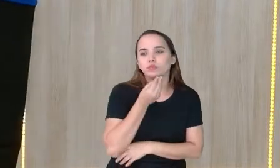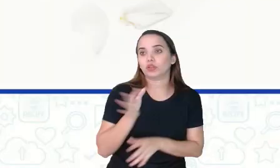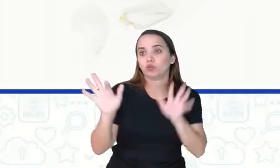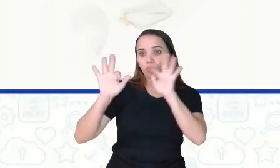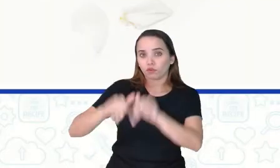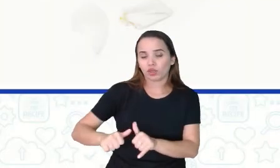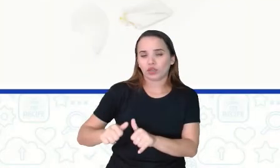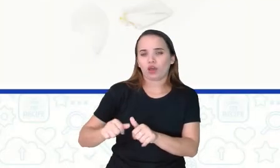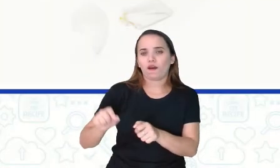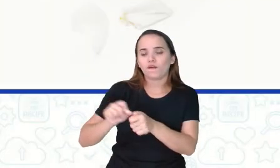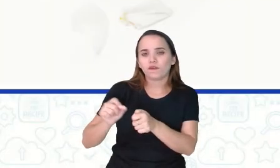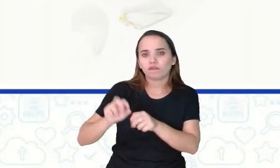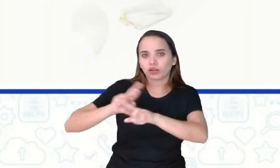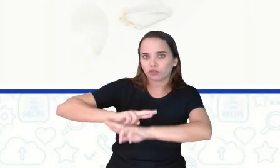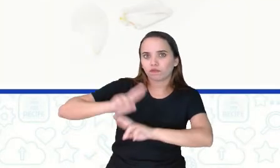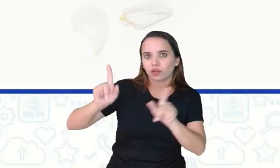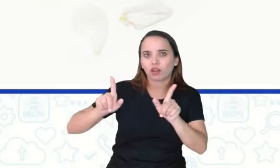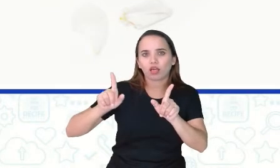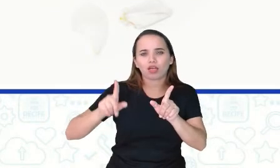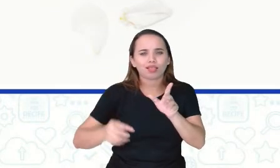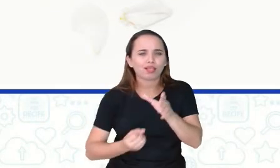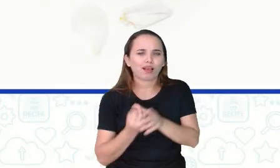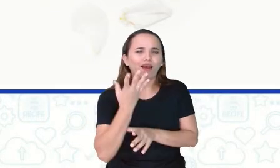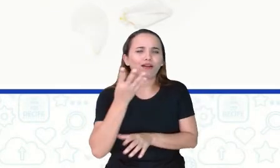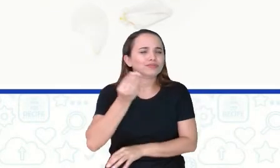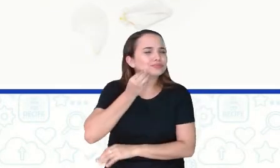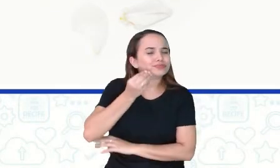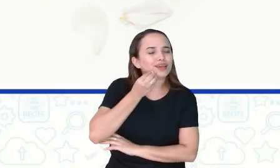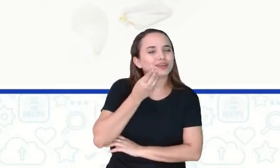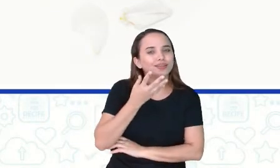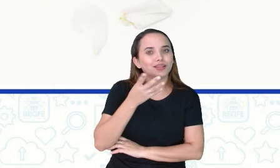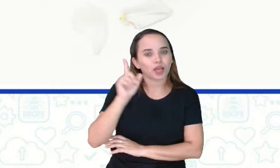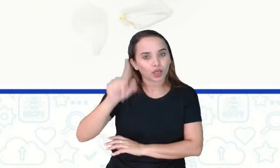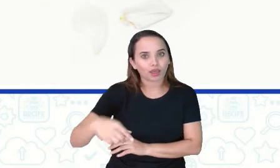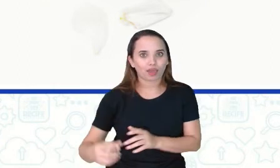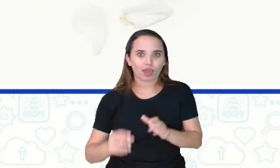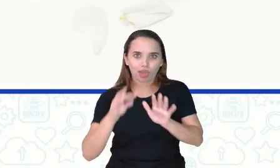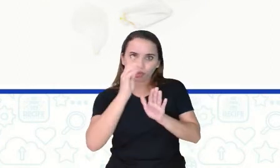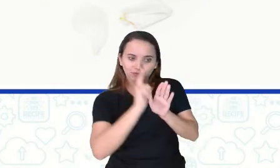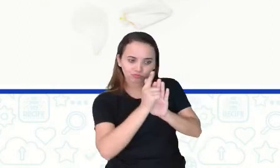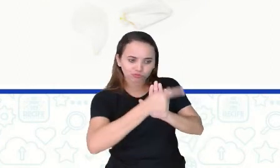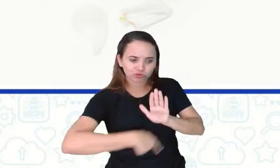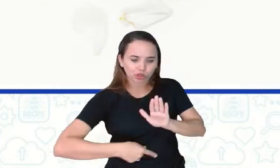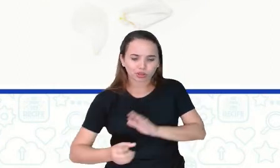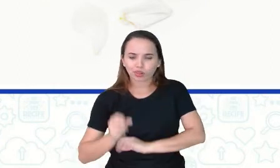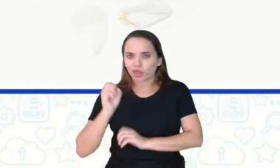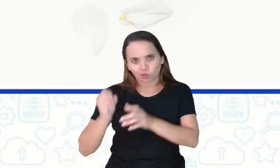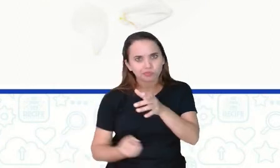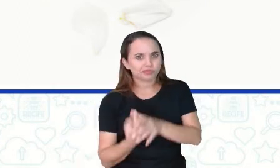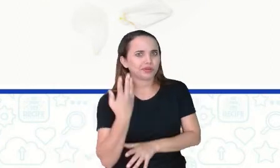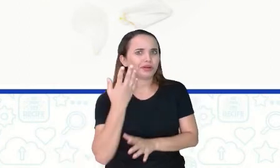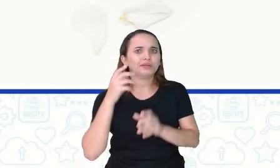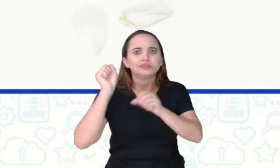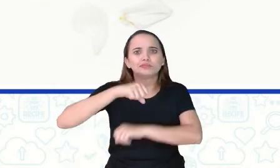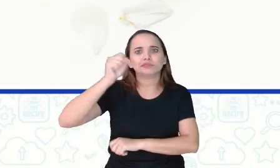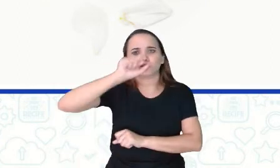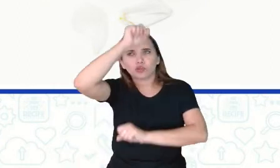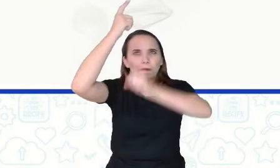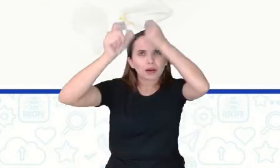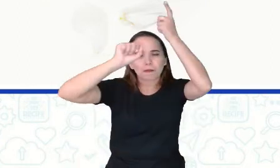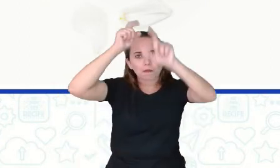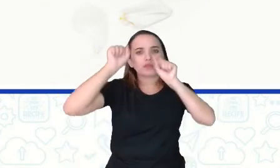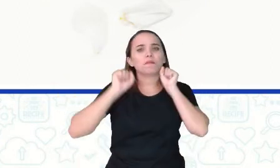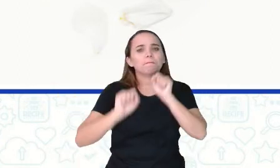tudo diferente. Tente, invente. É um gênero absolutamente inventivo. É um dos gêneros mais livres que existe. Você realmente pode